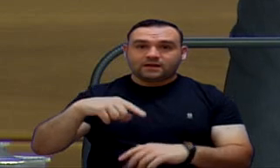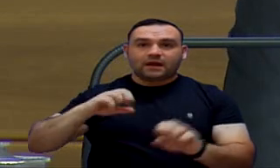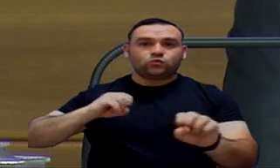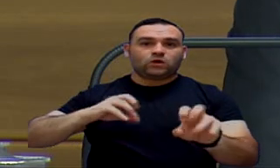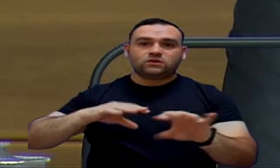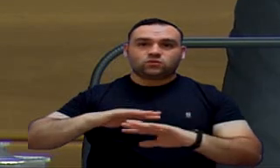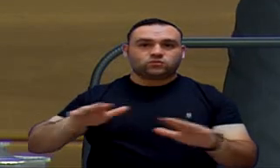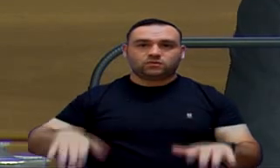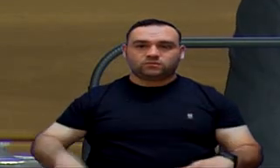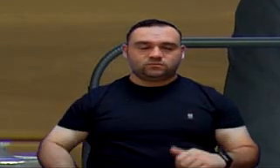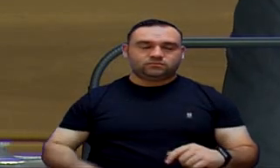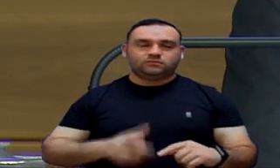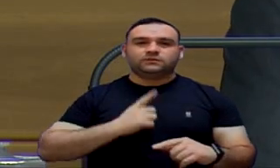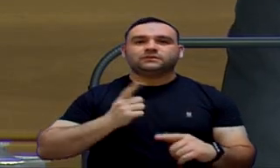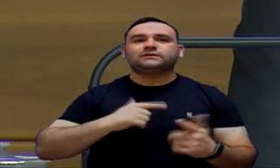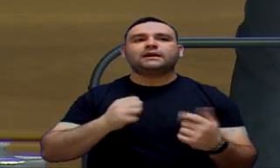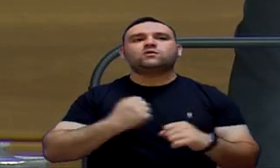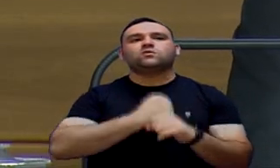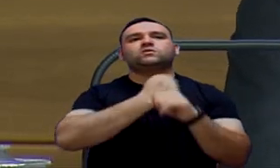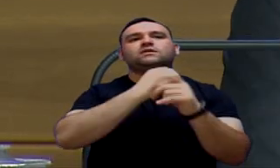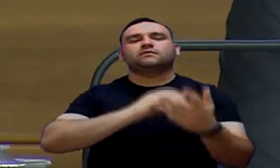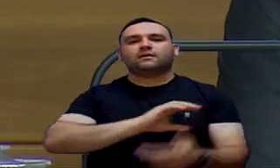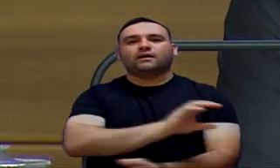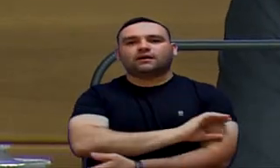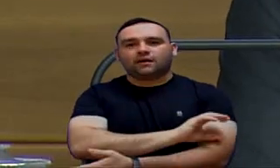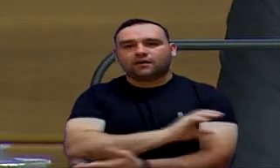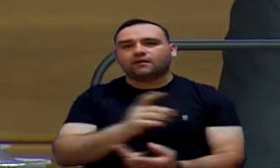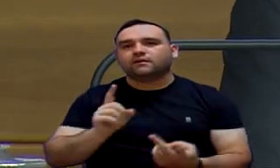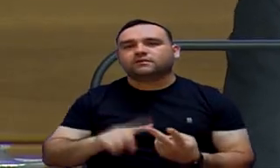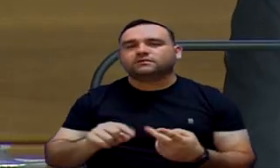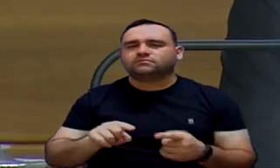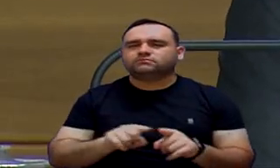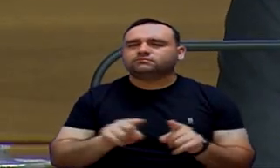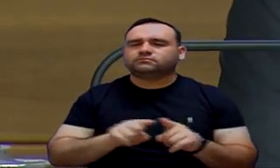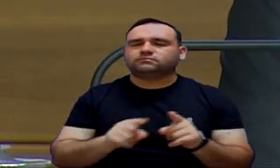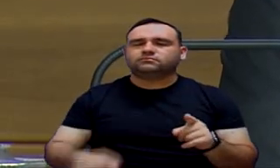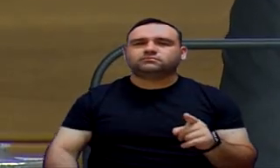a educação né que faz construções de creche mesmo